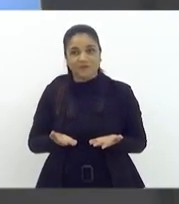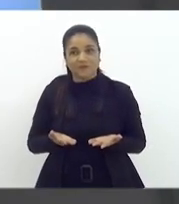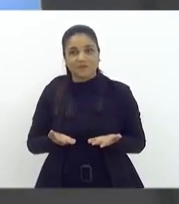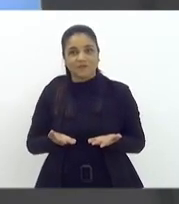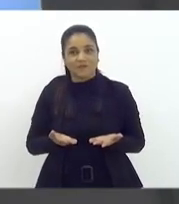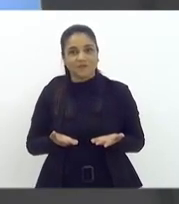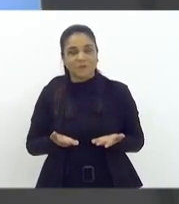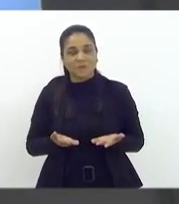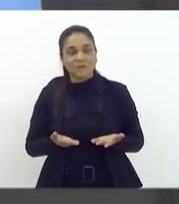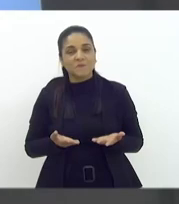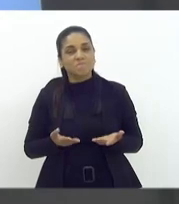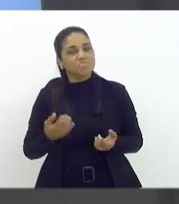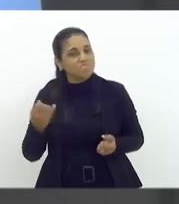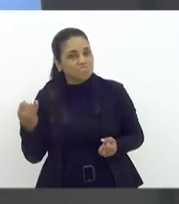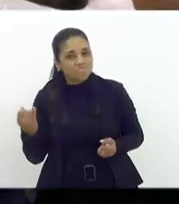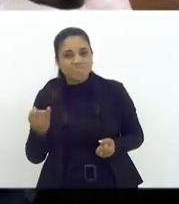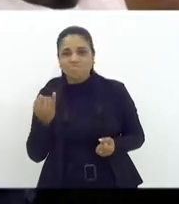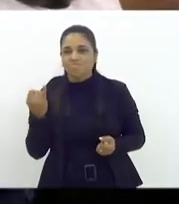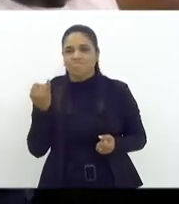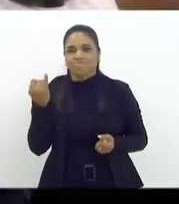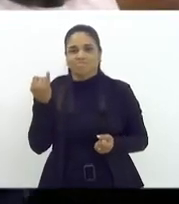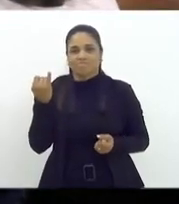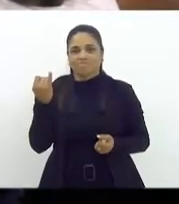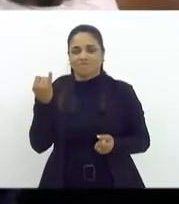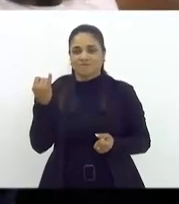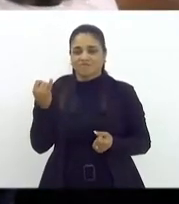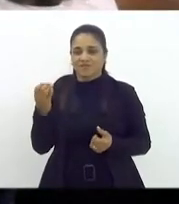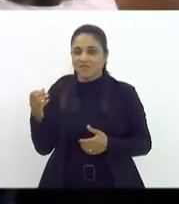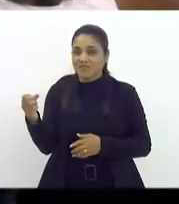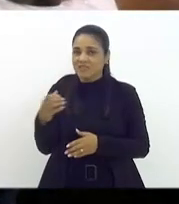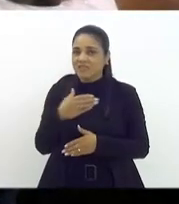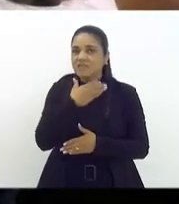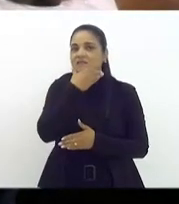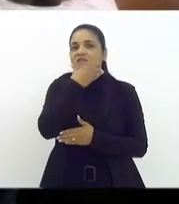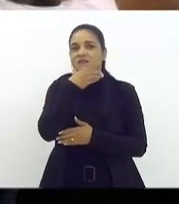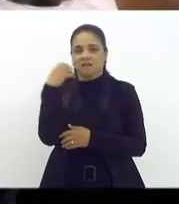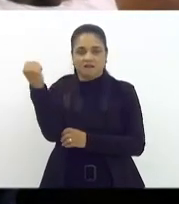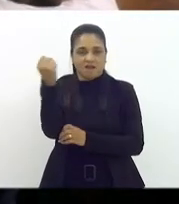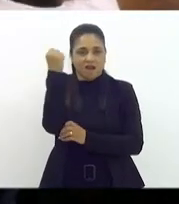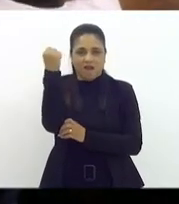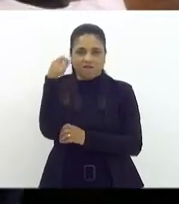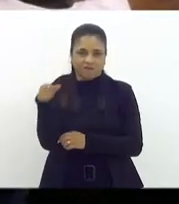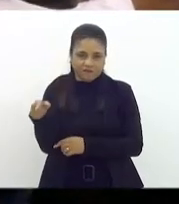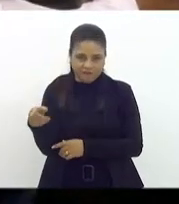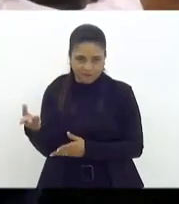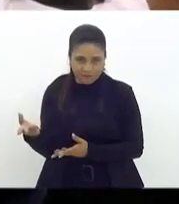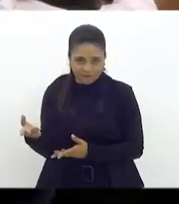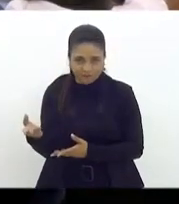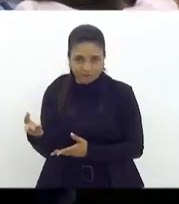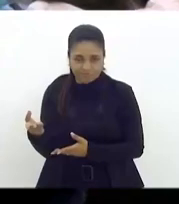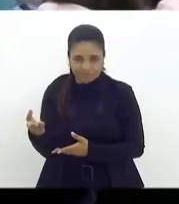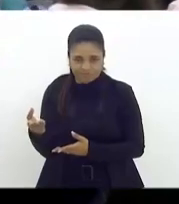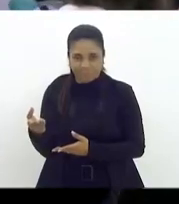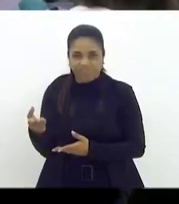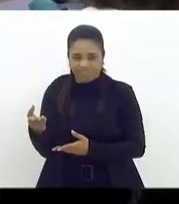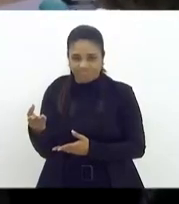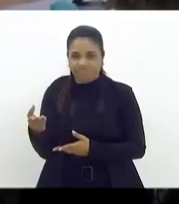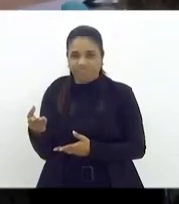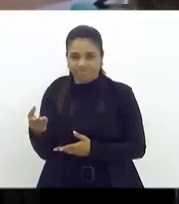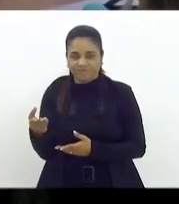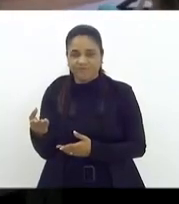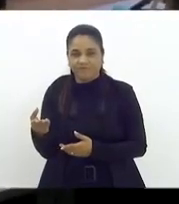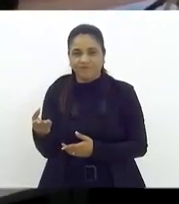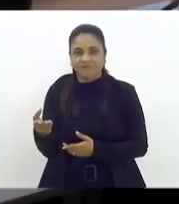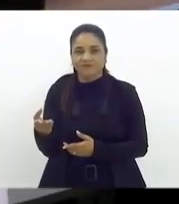ela é muito mais grave né Muito perdão essa